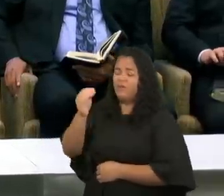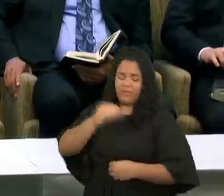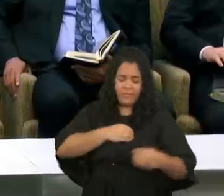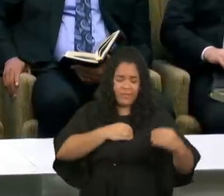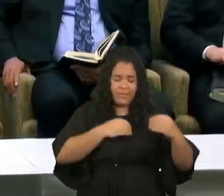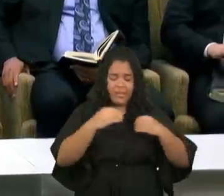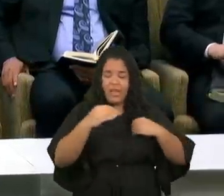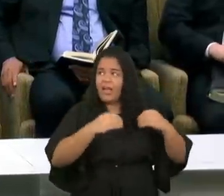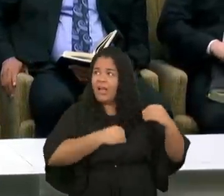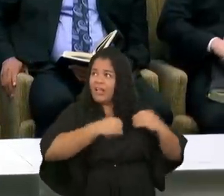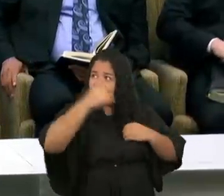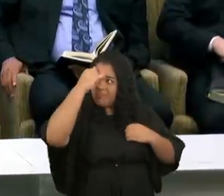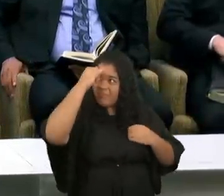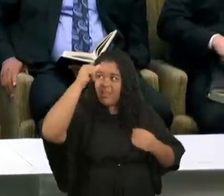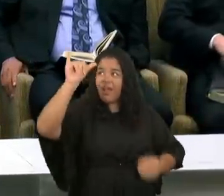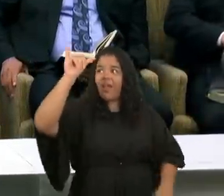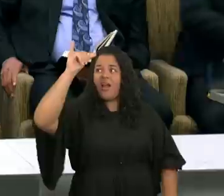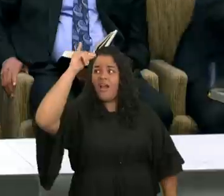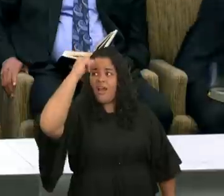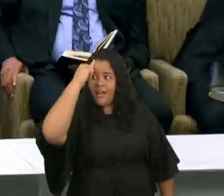desvia e